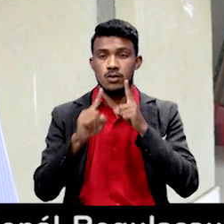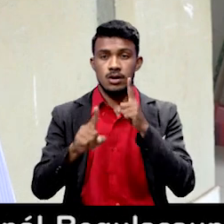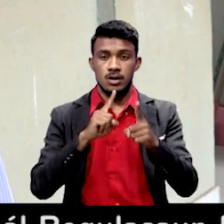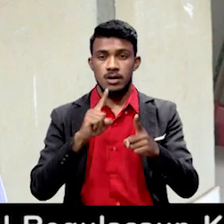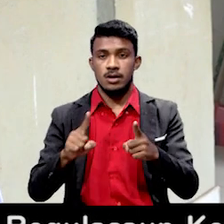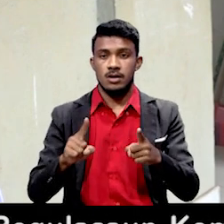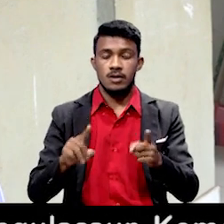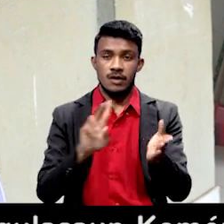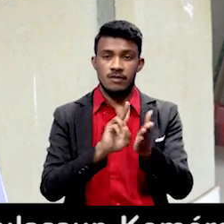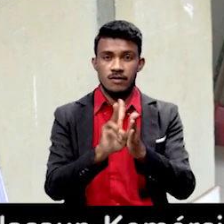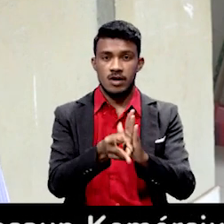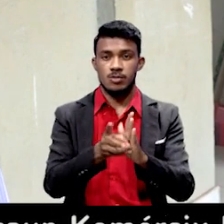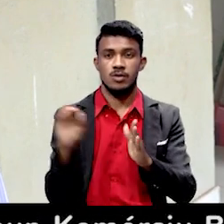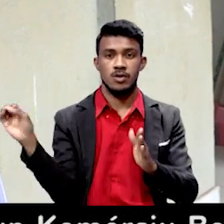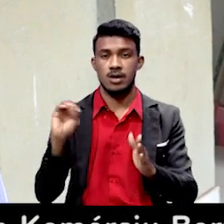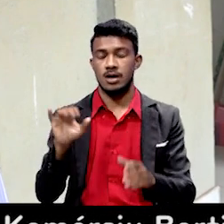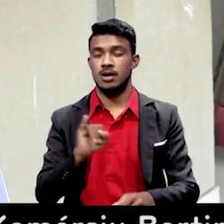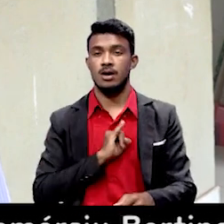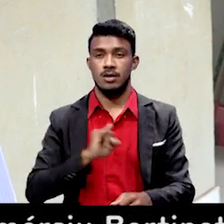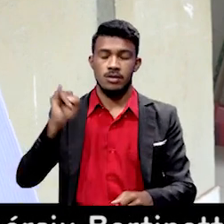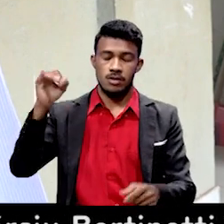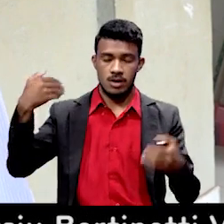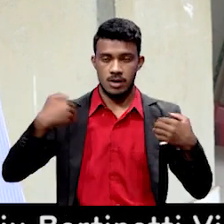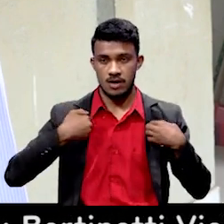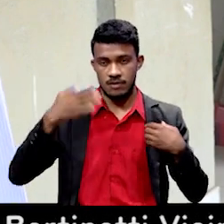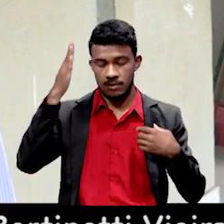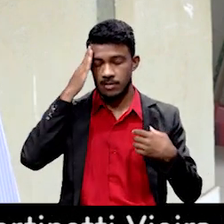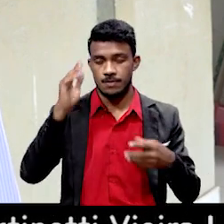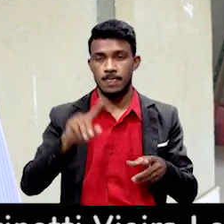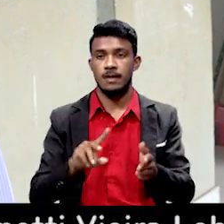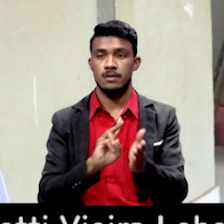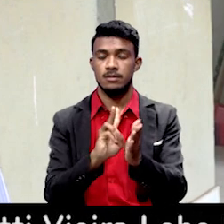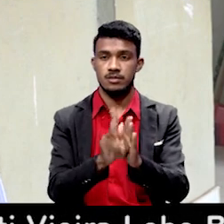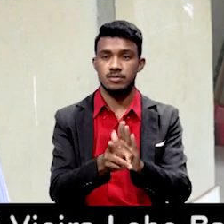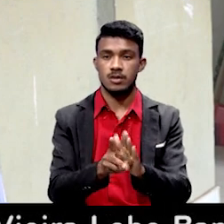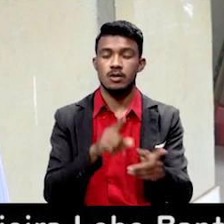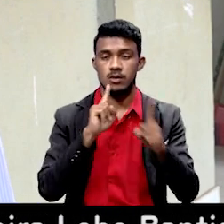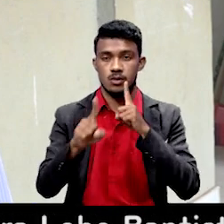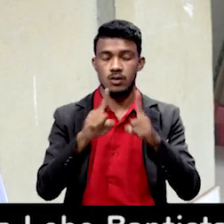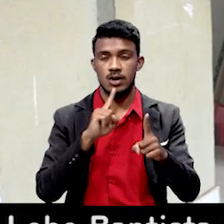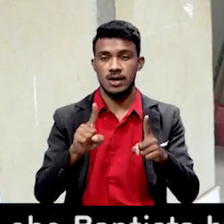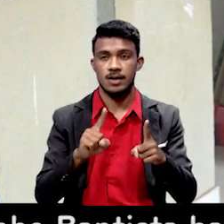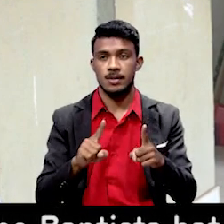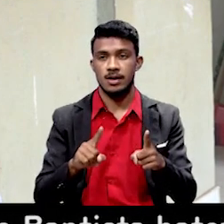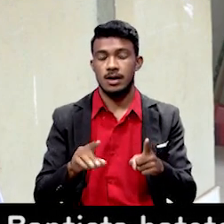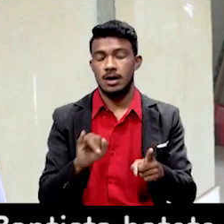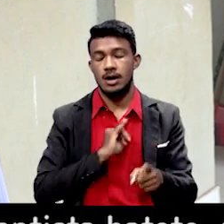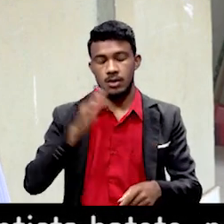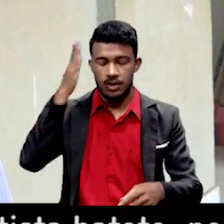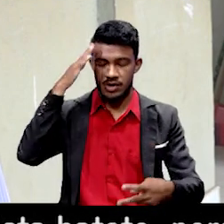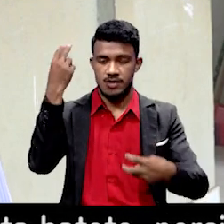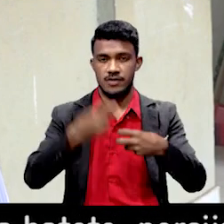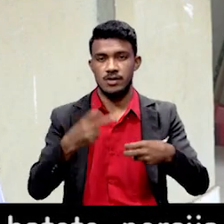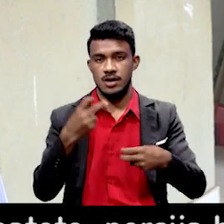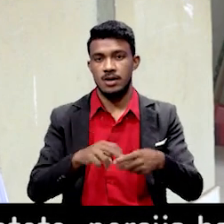in verbos, né hawane Sira ia, mas a tu usa verbos ne ho de conjuga né, mas há uma dificuldade.